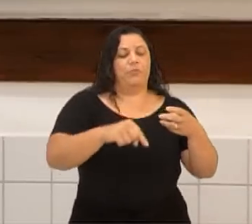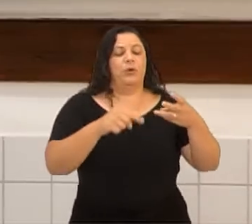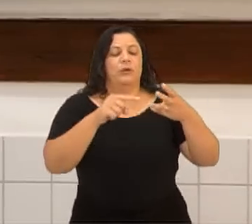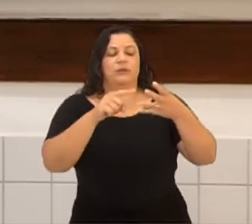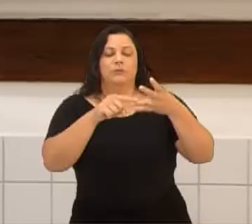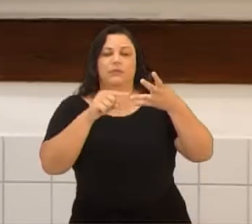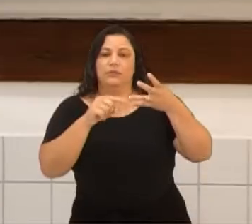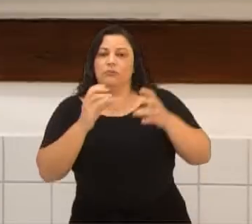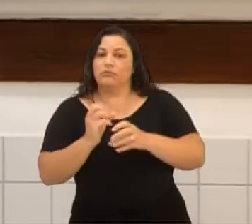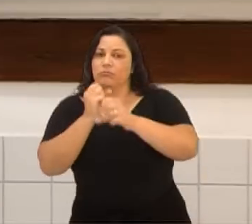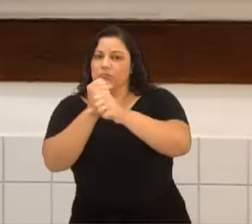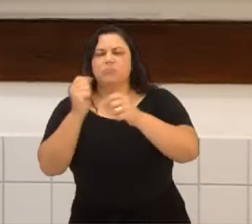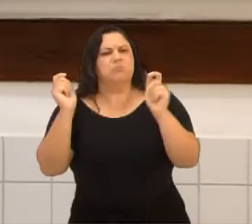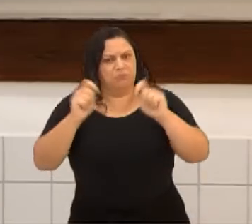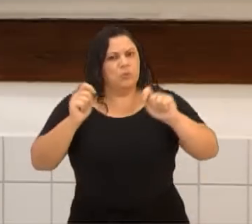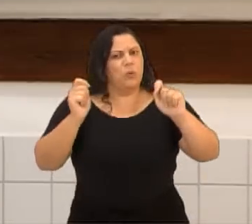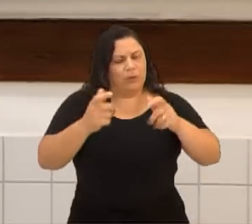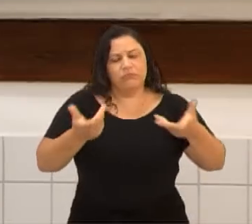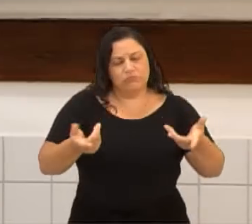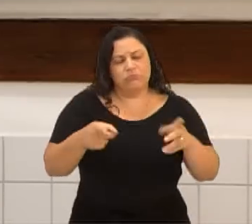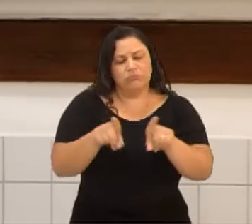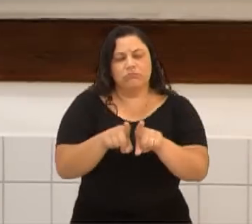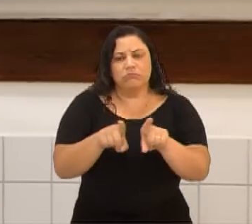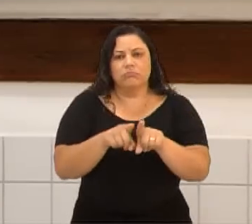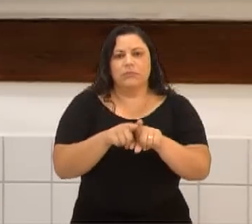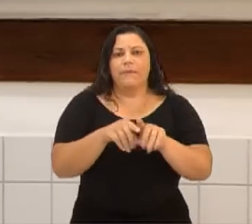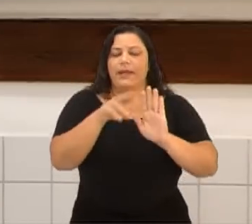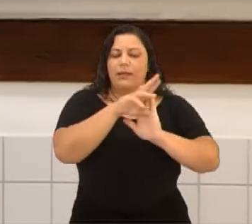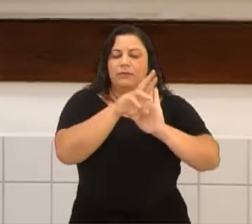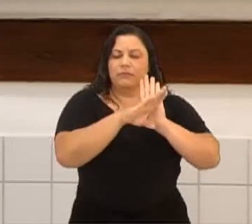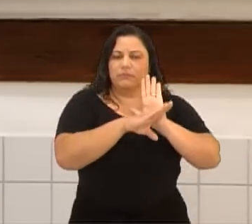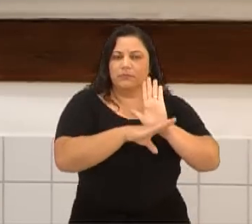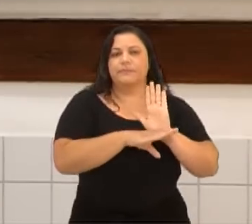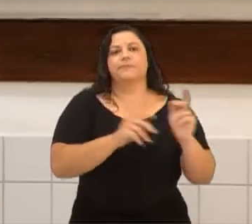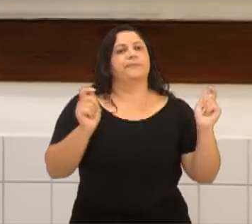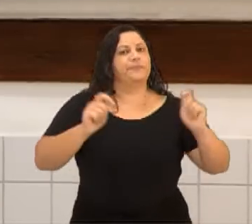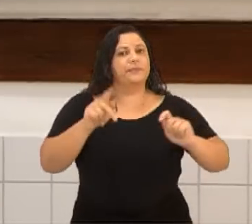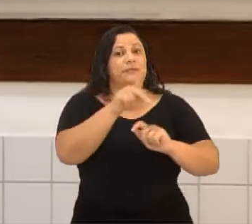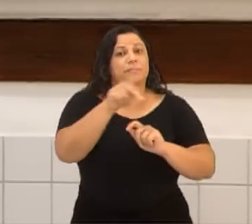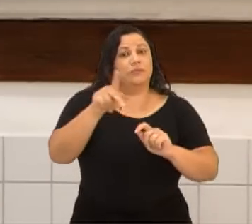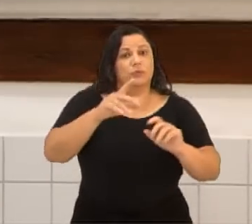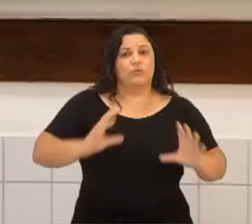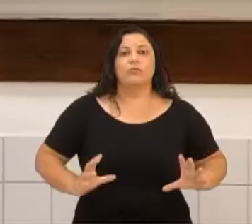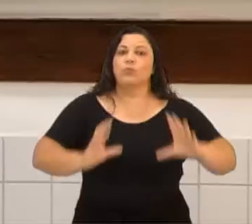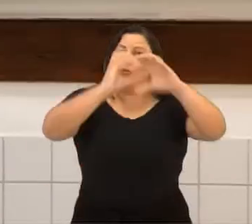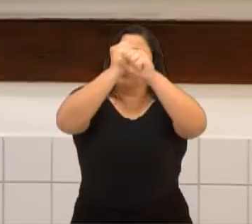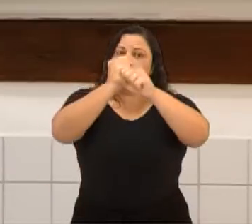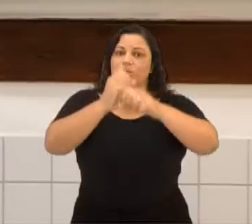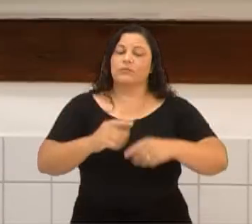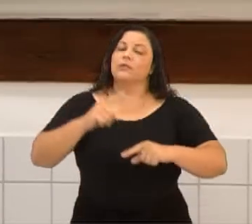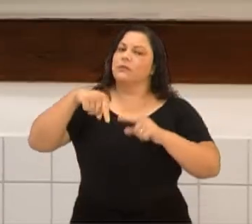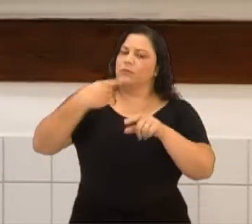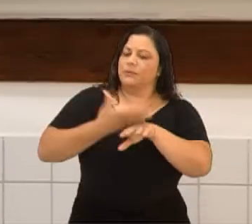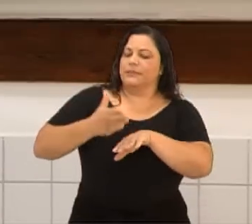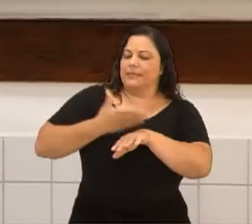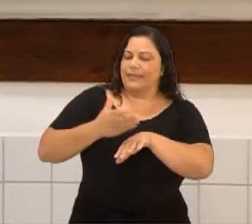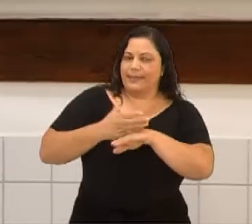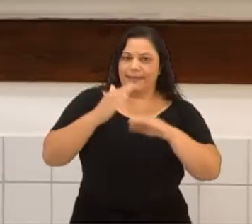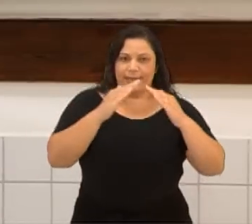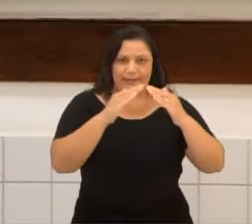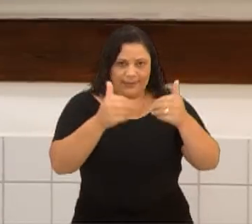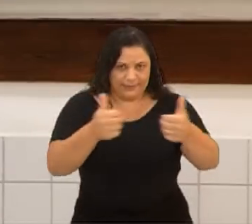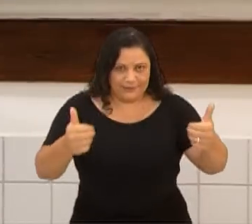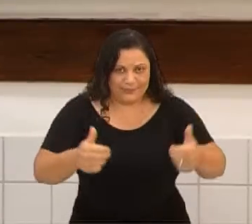outra e depois somar com a outra. Pode fazer o passo a passo, não tem problema. A prof vai fazer assim, mas depois você treina em casa,